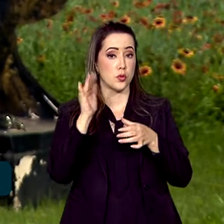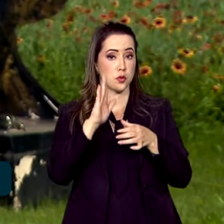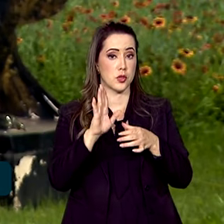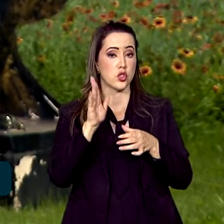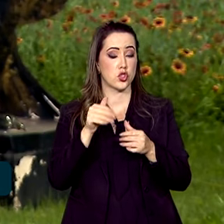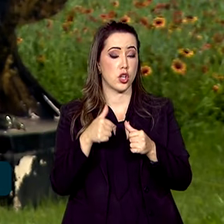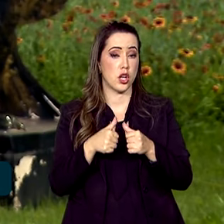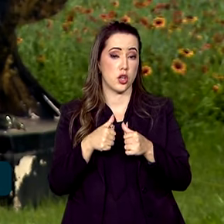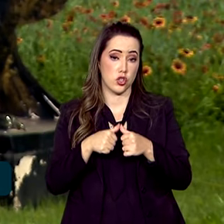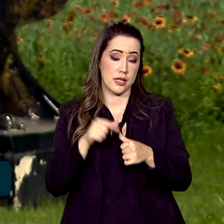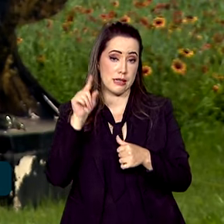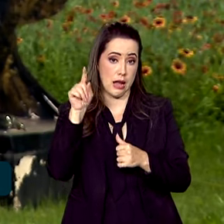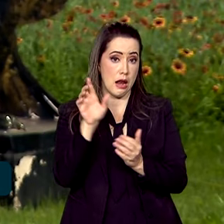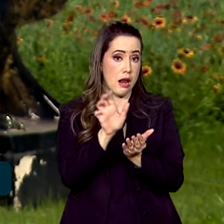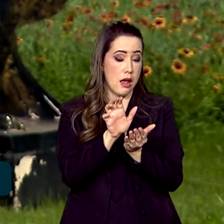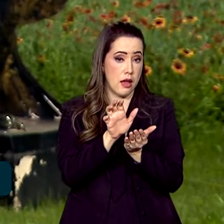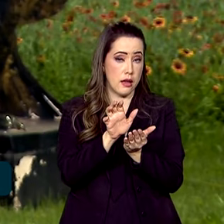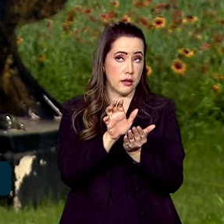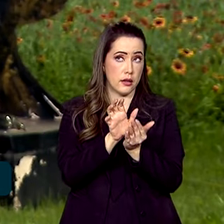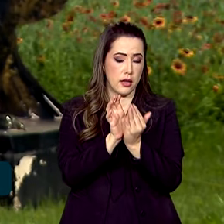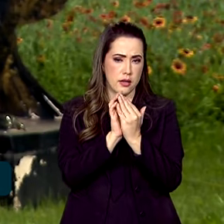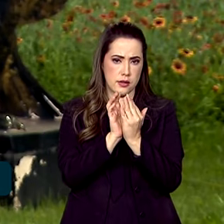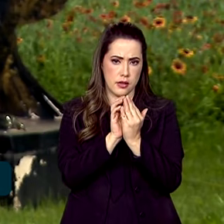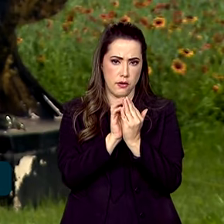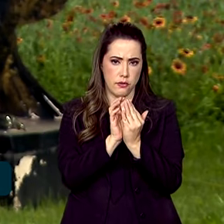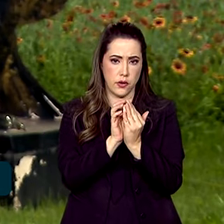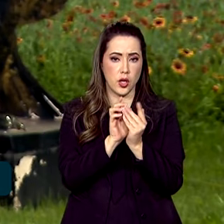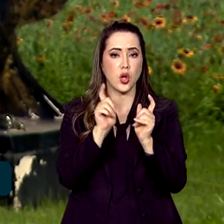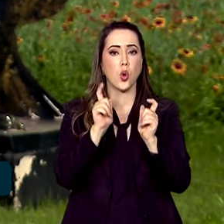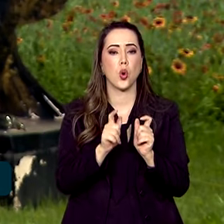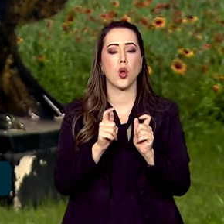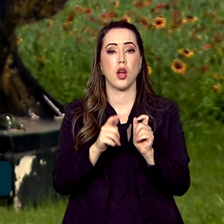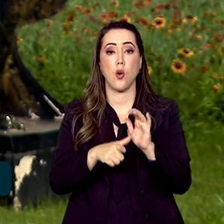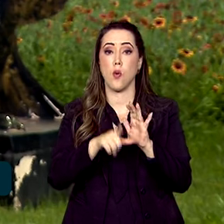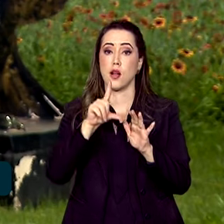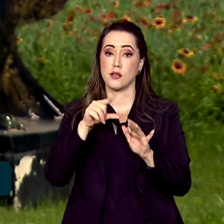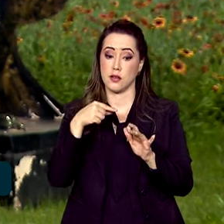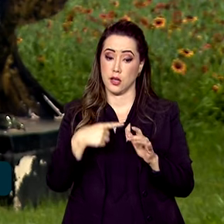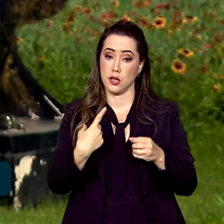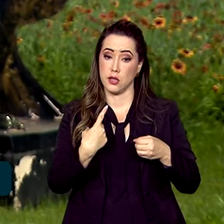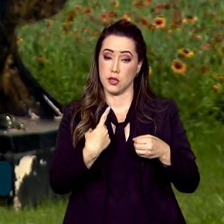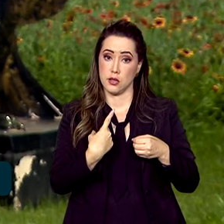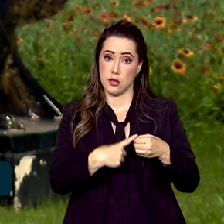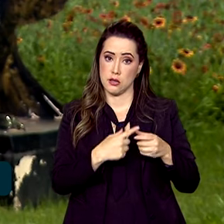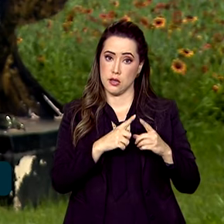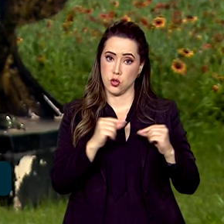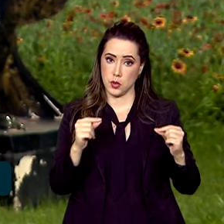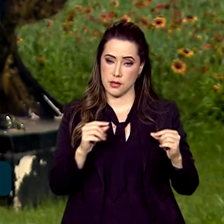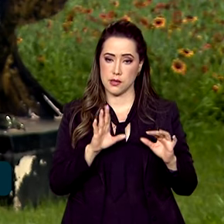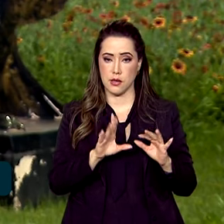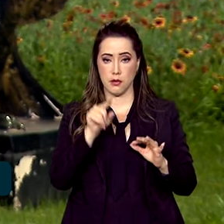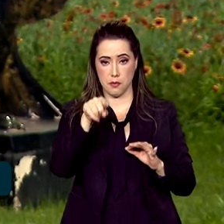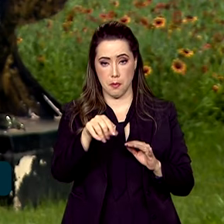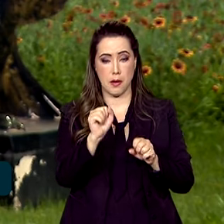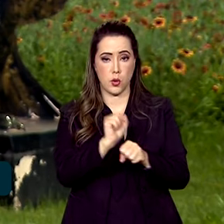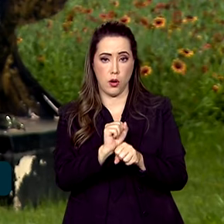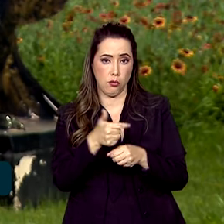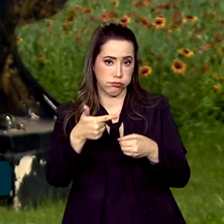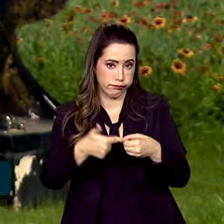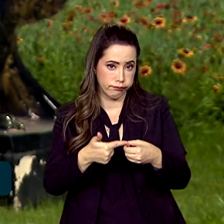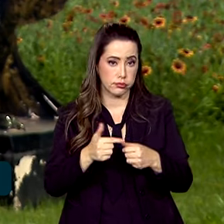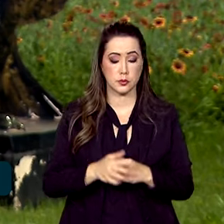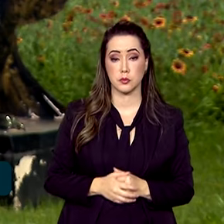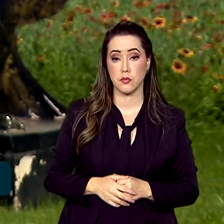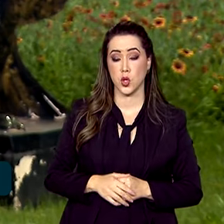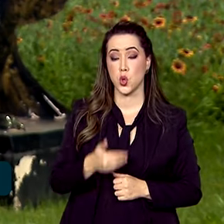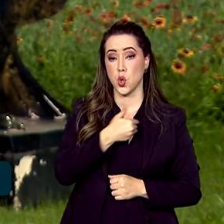em Recife, que é a última parada técnica antes de chegar em Brasília. Como vocês falaram, o governo federal já tem uma operação